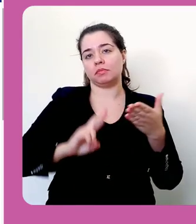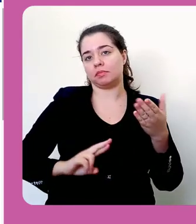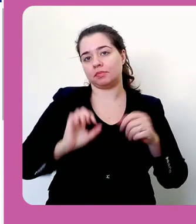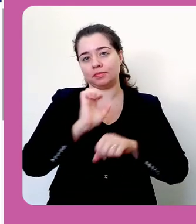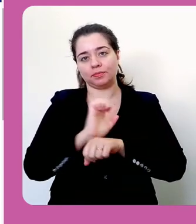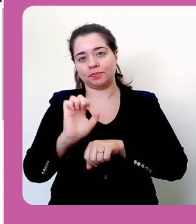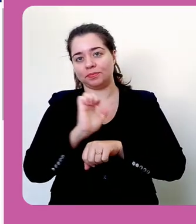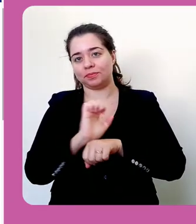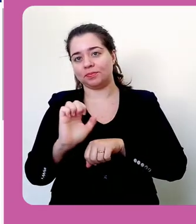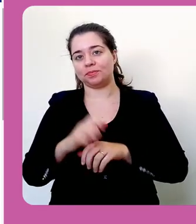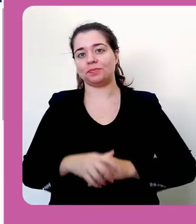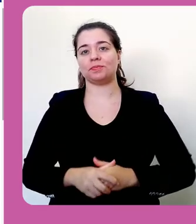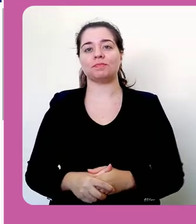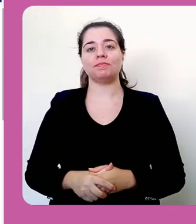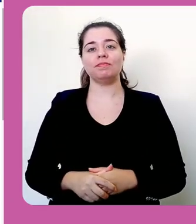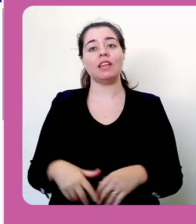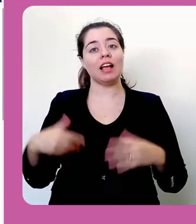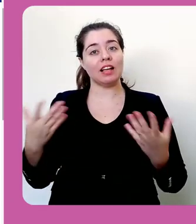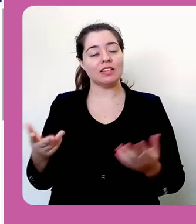Eu não gosto muito desse